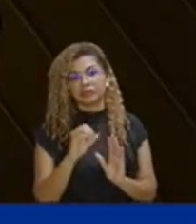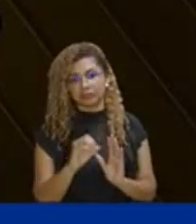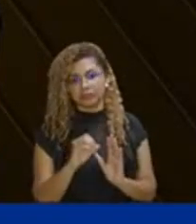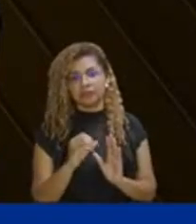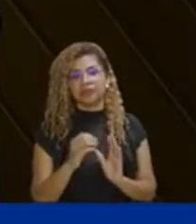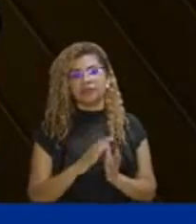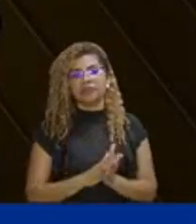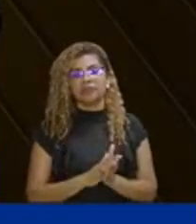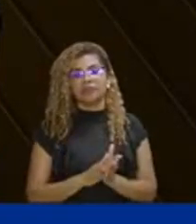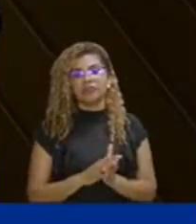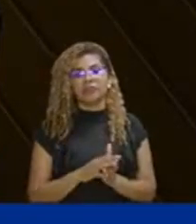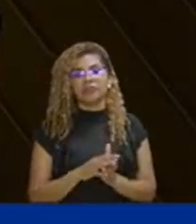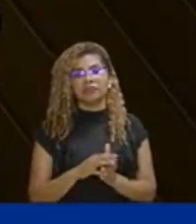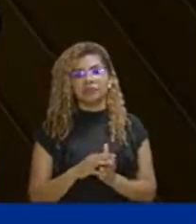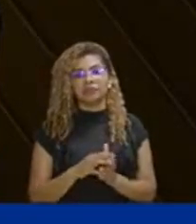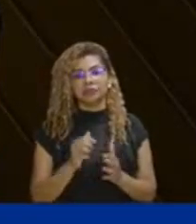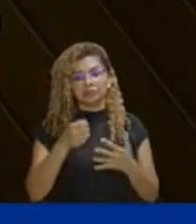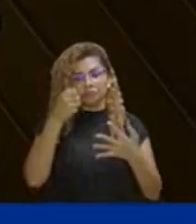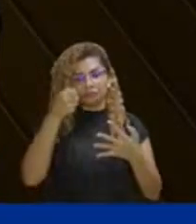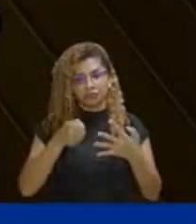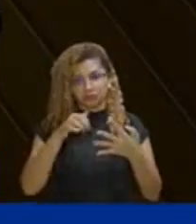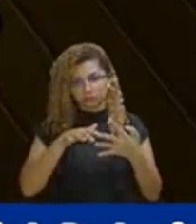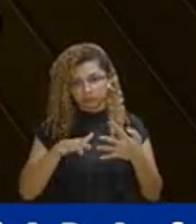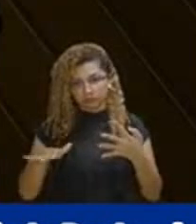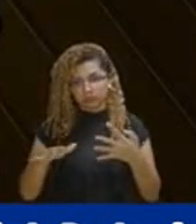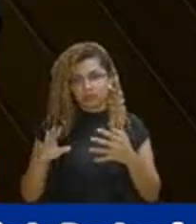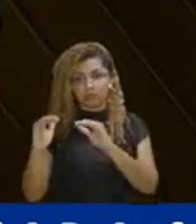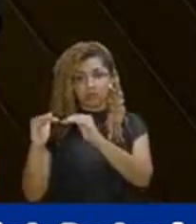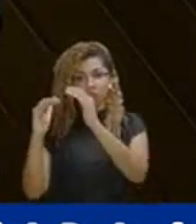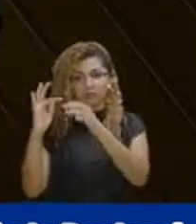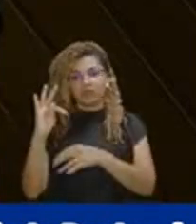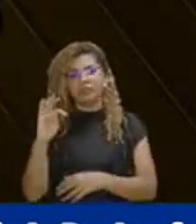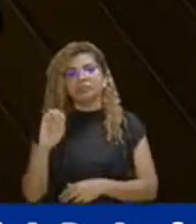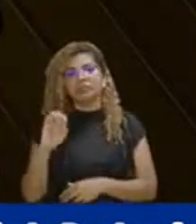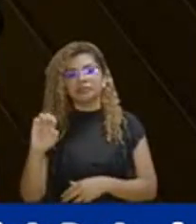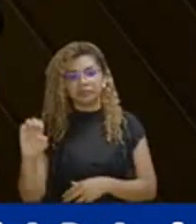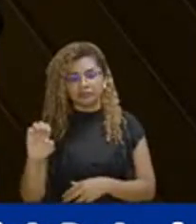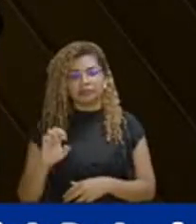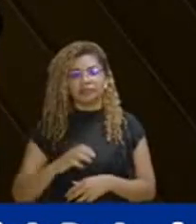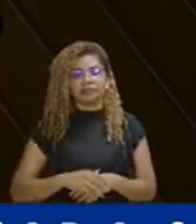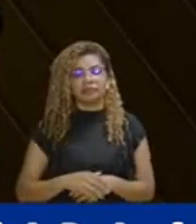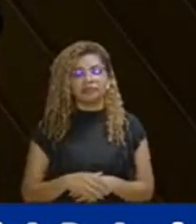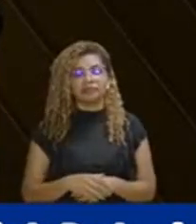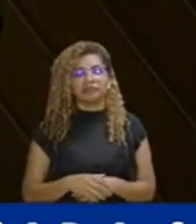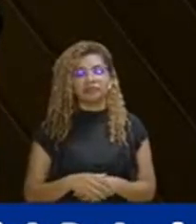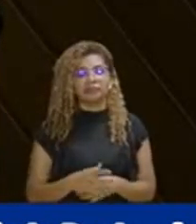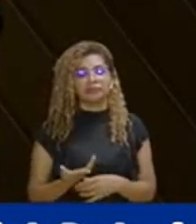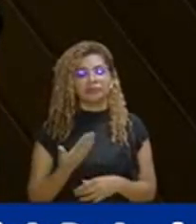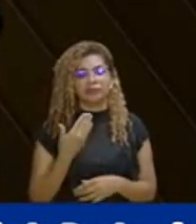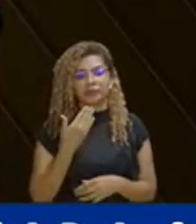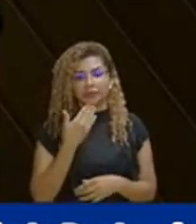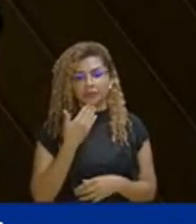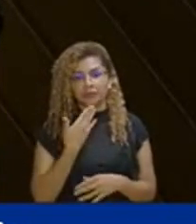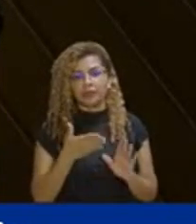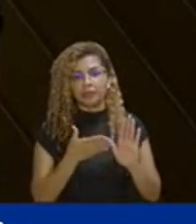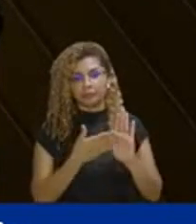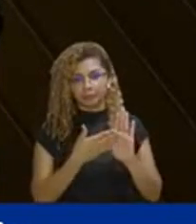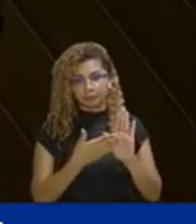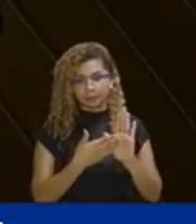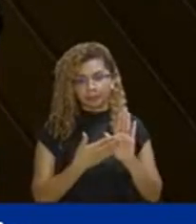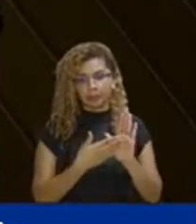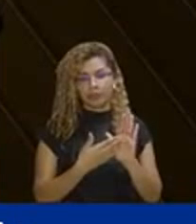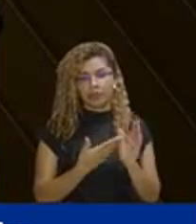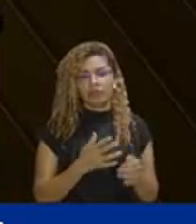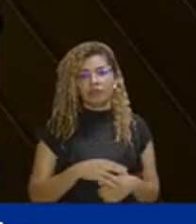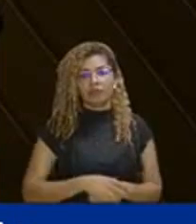e a jurisprudência citada do TSE. Adicionalmente, conforme pontuado no parecer da Procuradoria Regional Eleitoral,